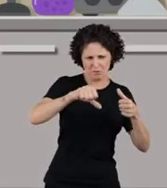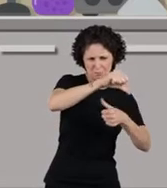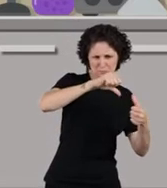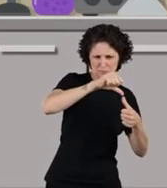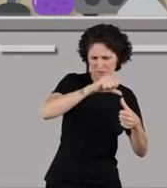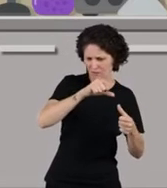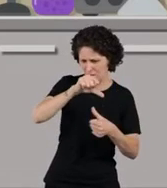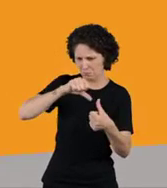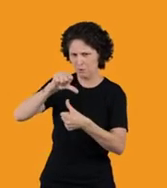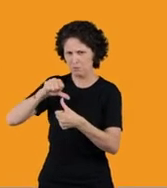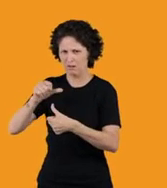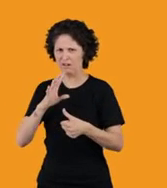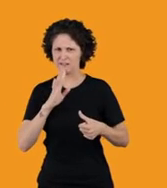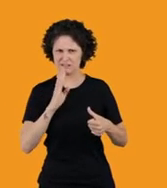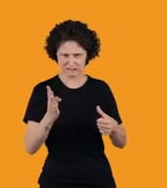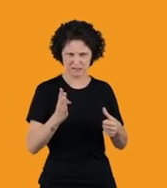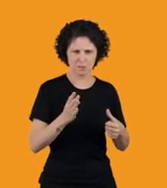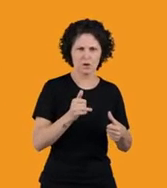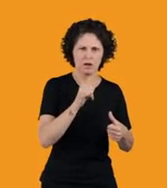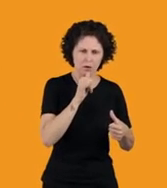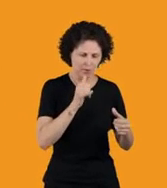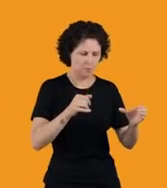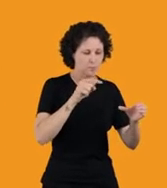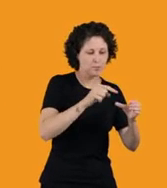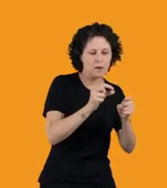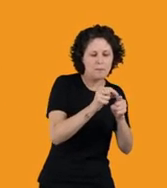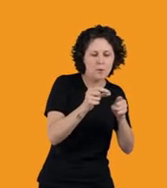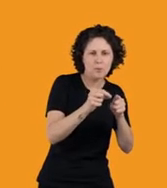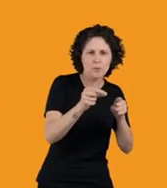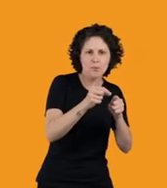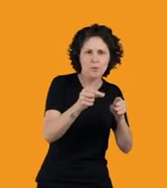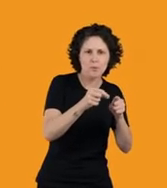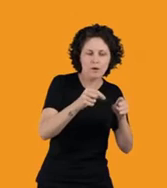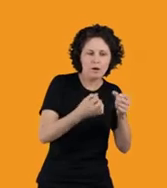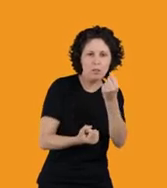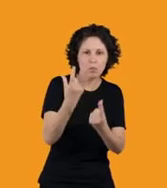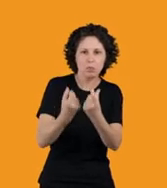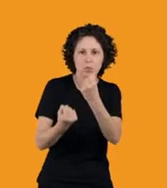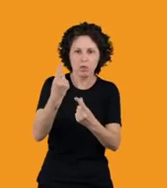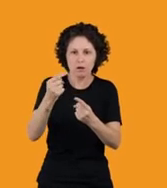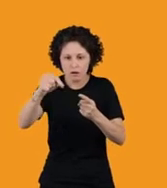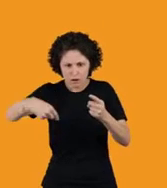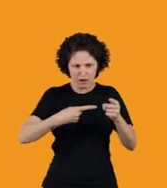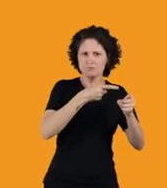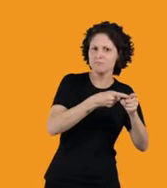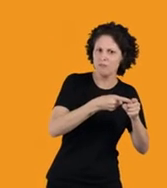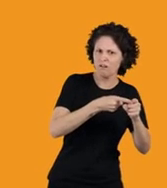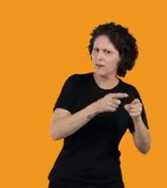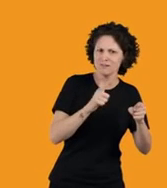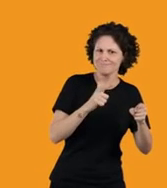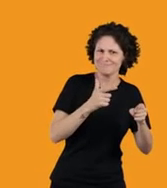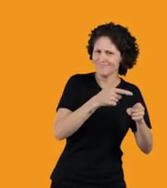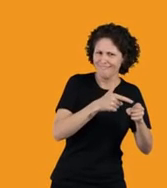sua forma original. Lembra-se do milho de pipoca? Pois é, ao virar pipoca, ele não pode voltar a ser